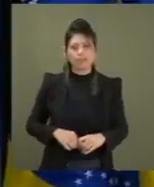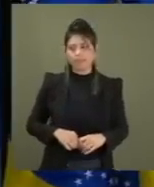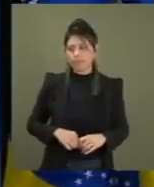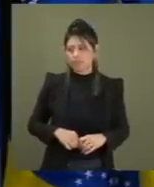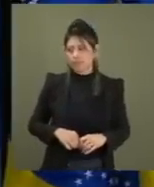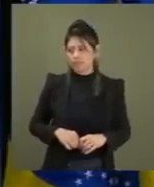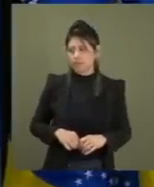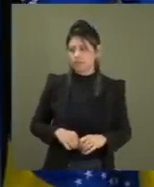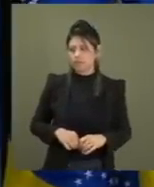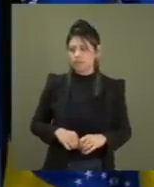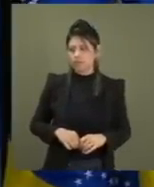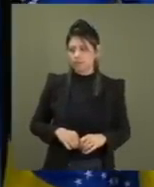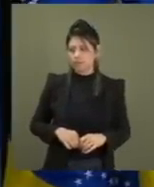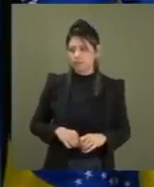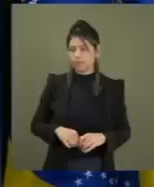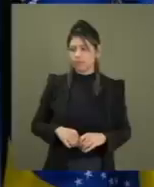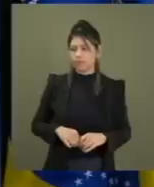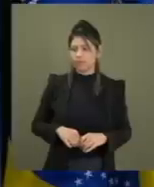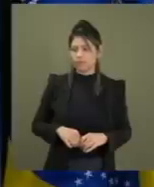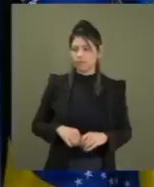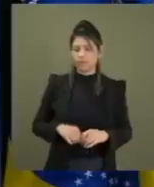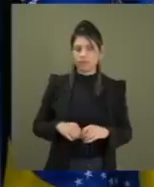era a destruição